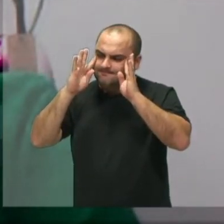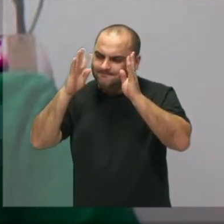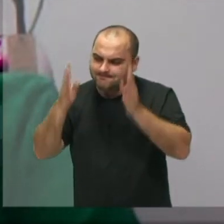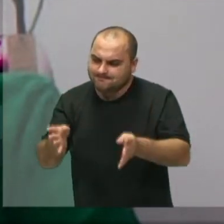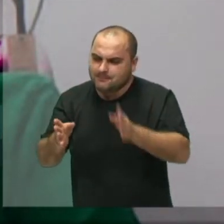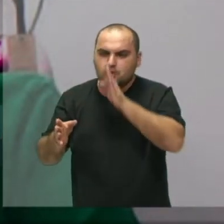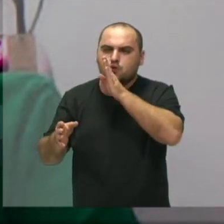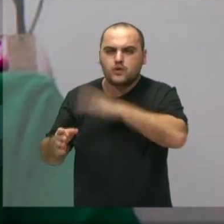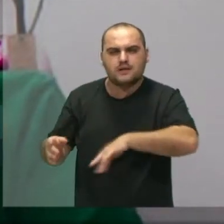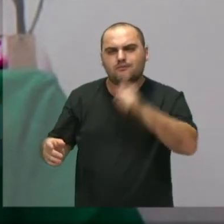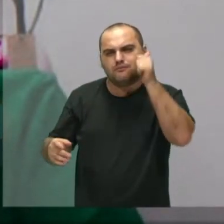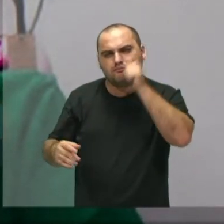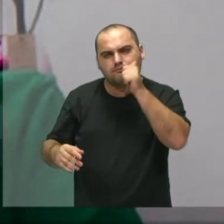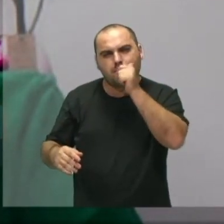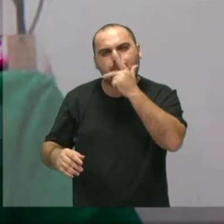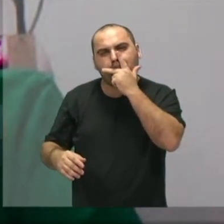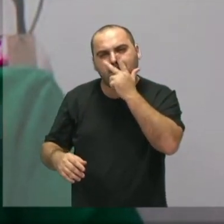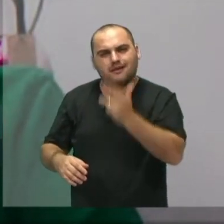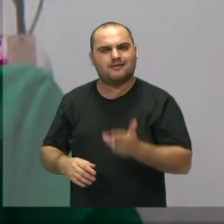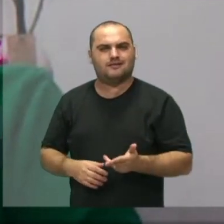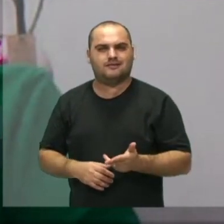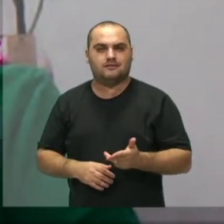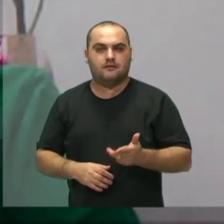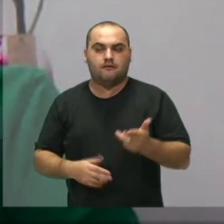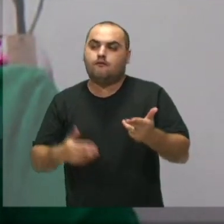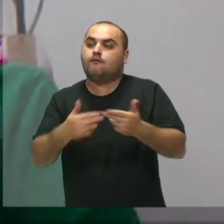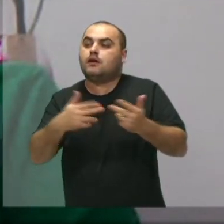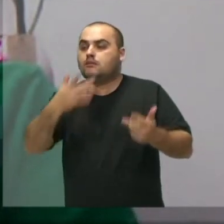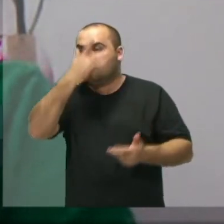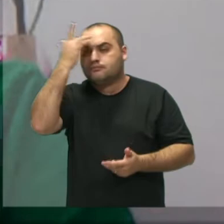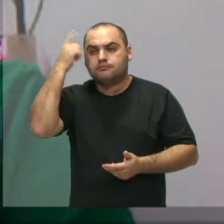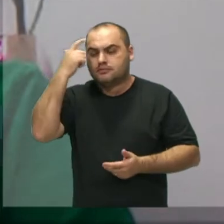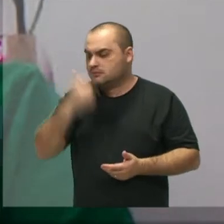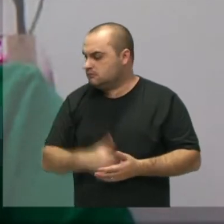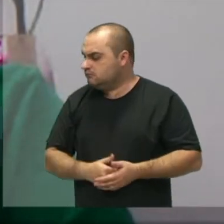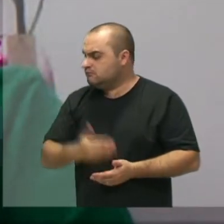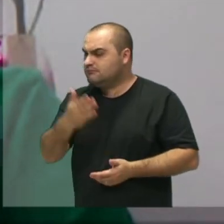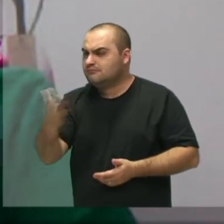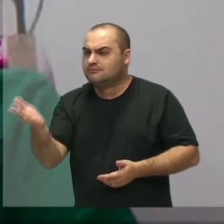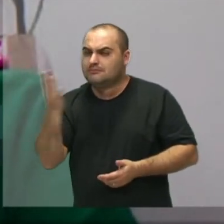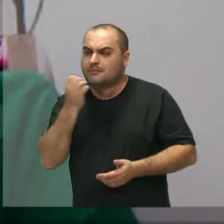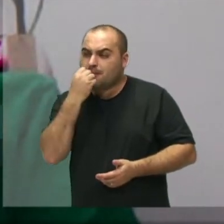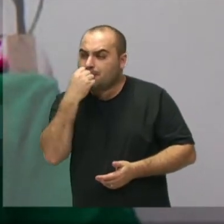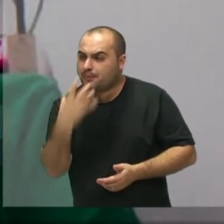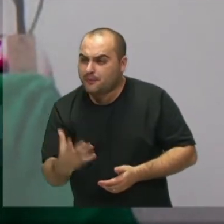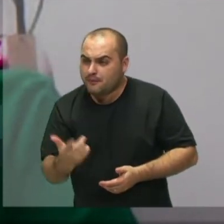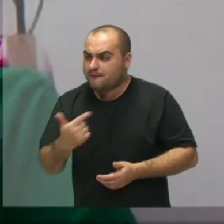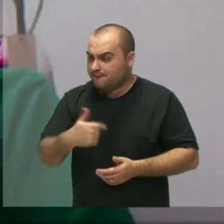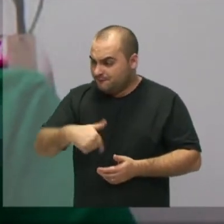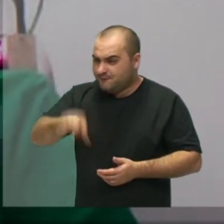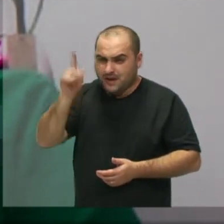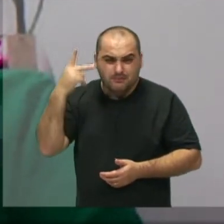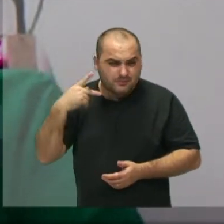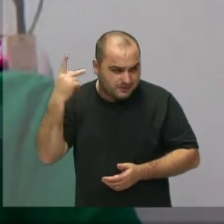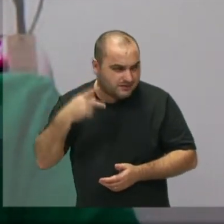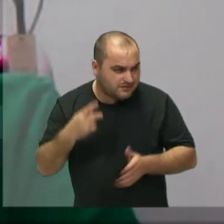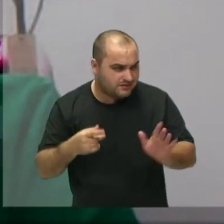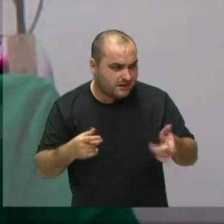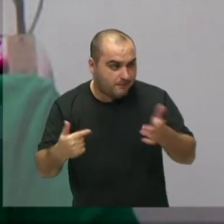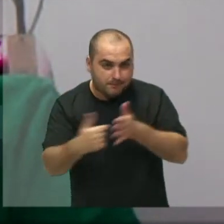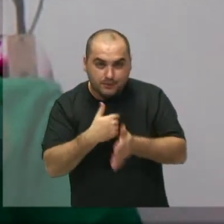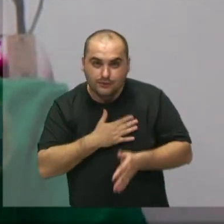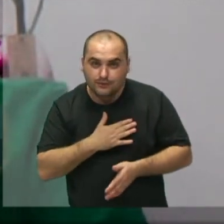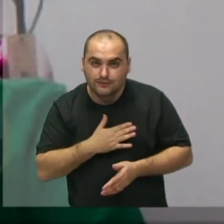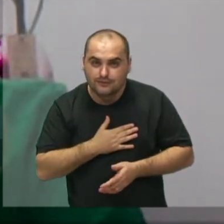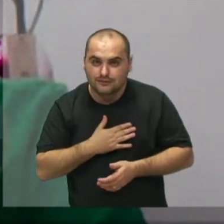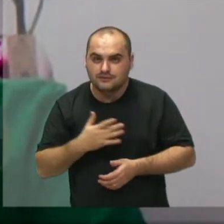ruim para ela, sabe? Muita gente diz para mim assim, ai, Cris, tu é uma pessoa tão boa, tu vai te meter nisso, sabe? E